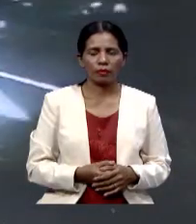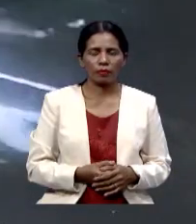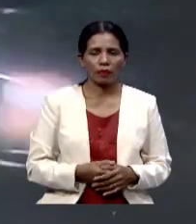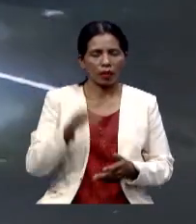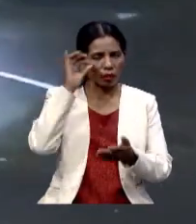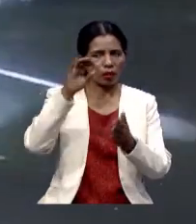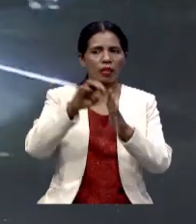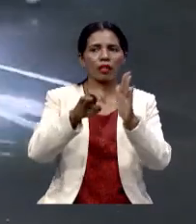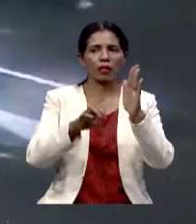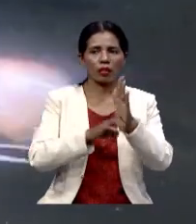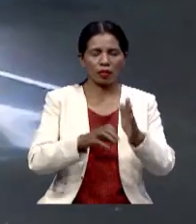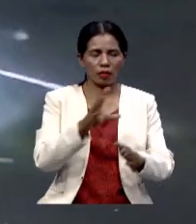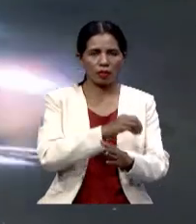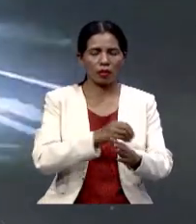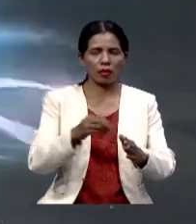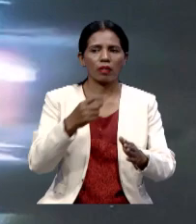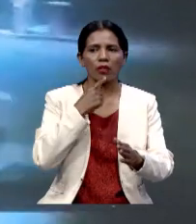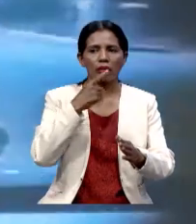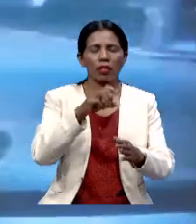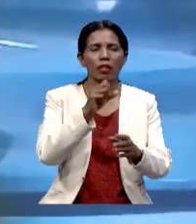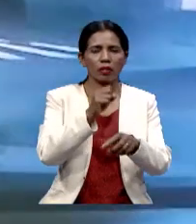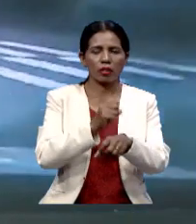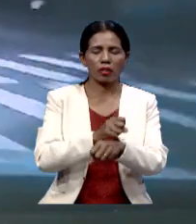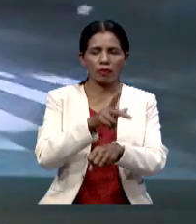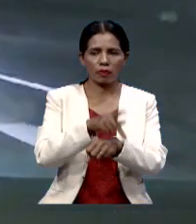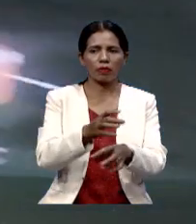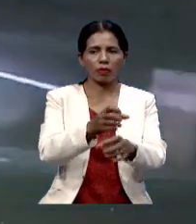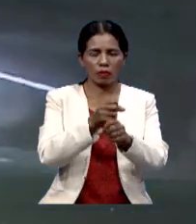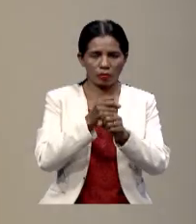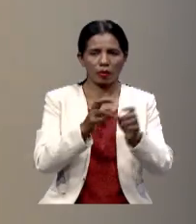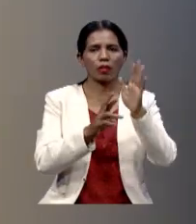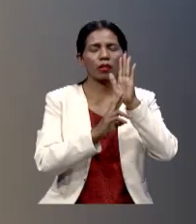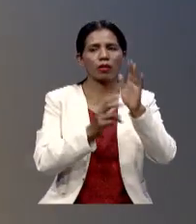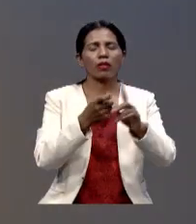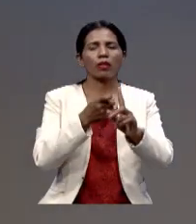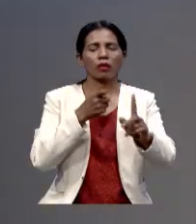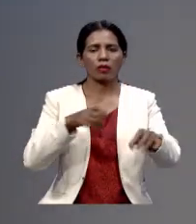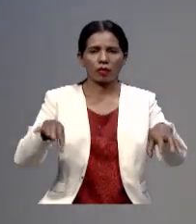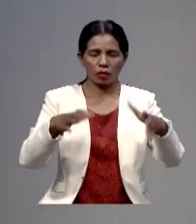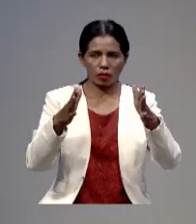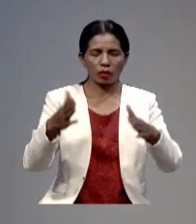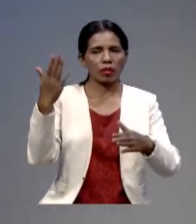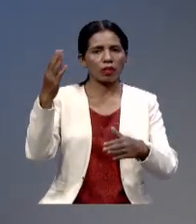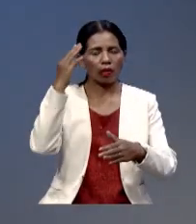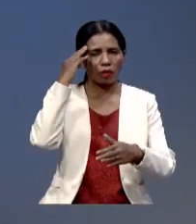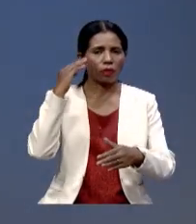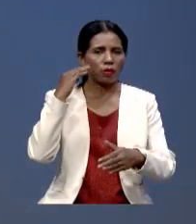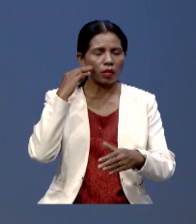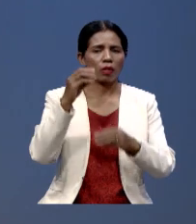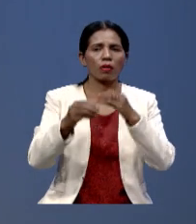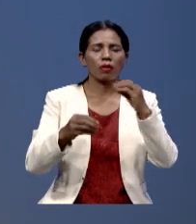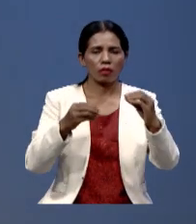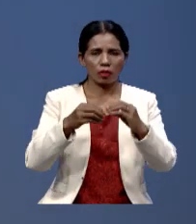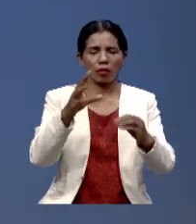Secretário de Estado de Formação Profissional do Emprego, KCFOPEM, sim, o relatório, Rússia Adido, trabalhador e a Coreia Sul, Conabá,